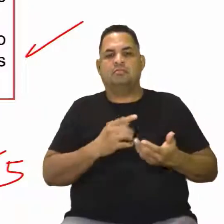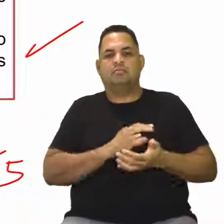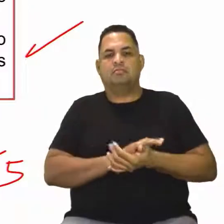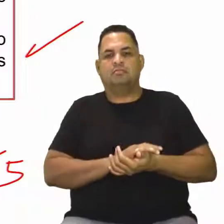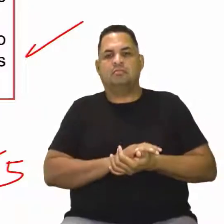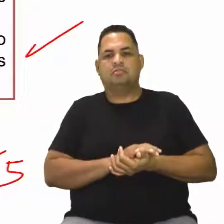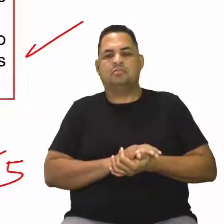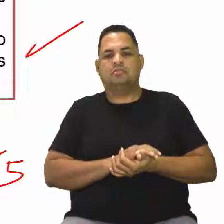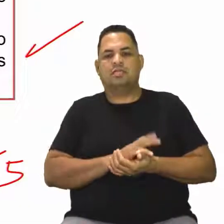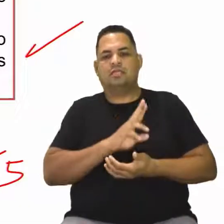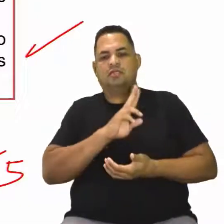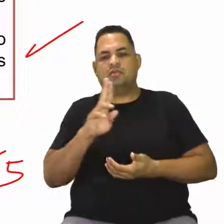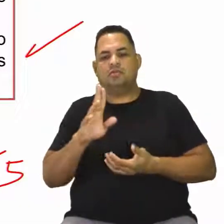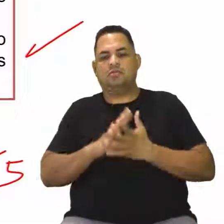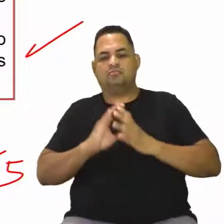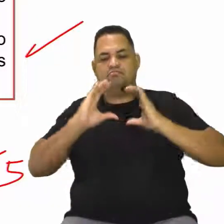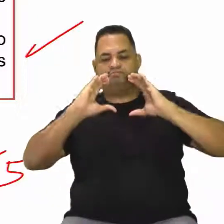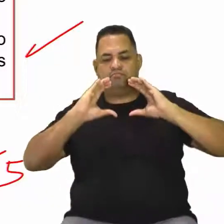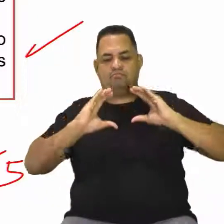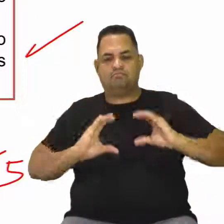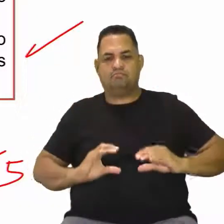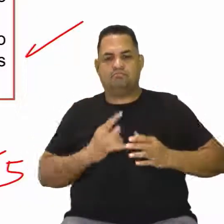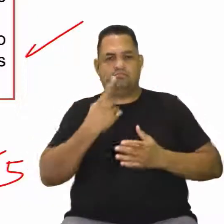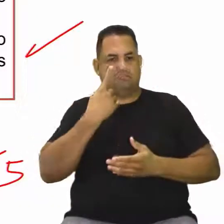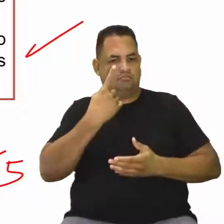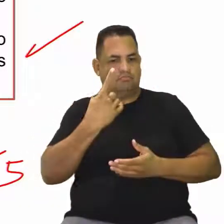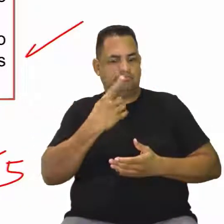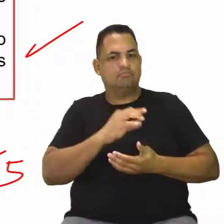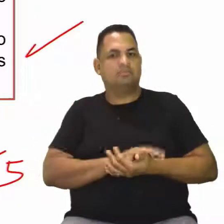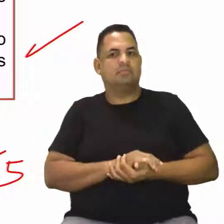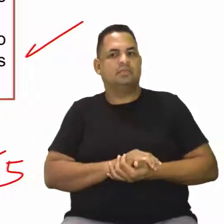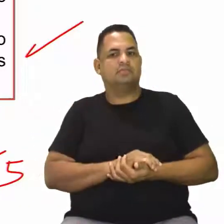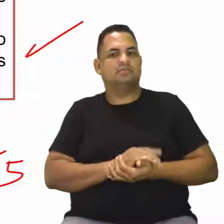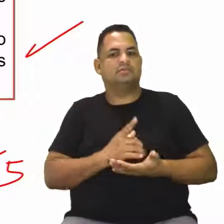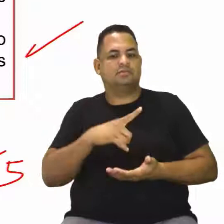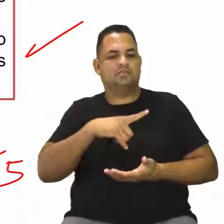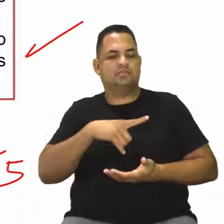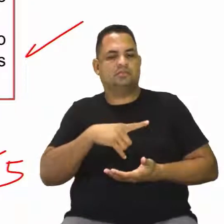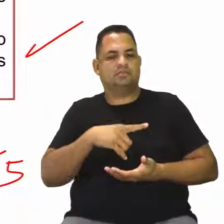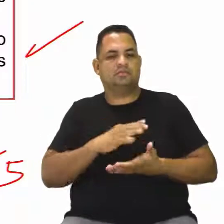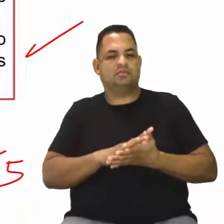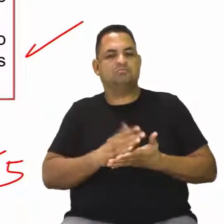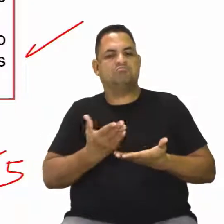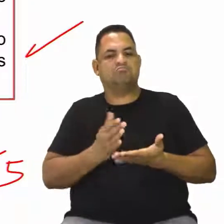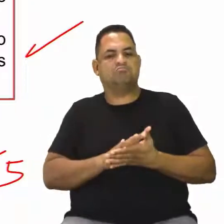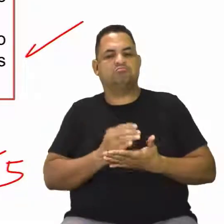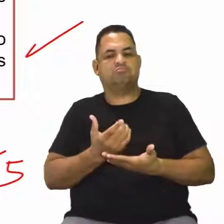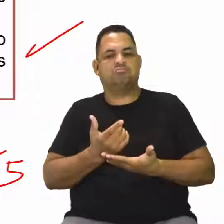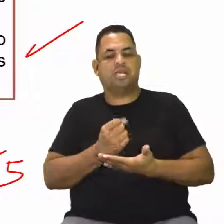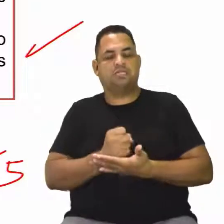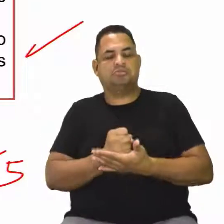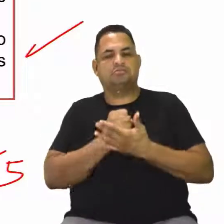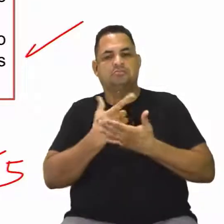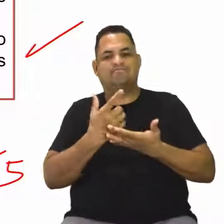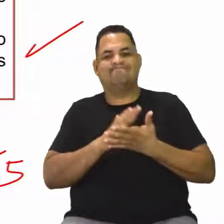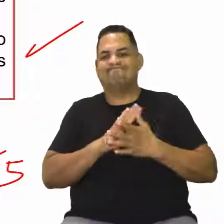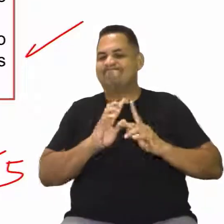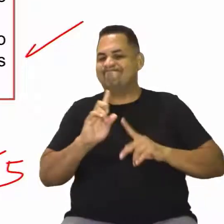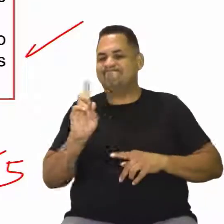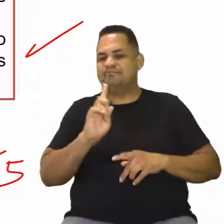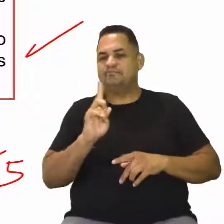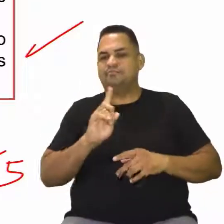nome bonito, cidadã. Mas vê se o cidadão vai ter lá os seus privilégios. Não,